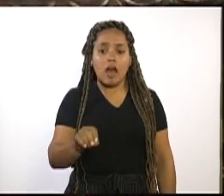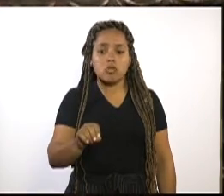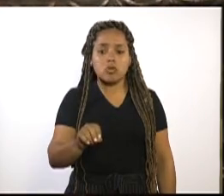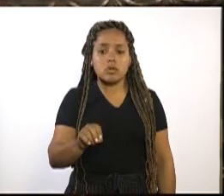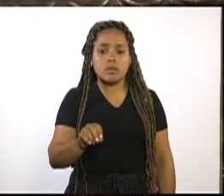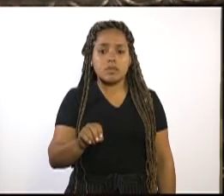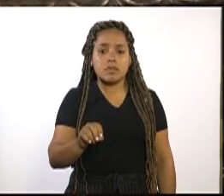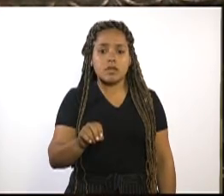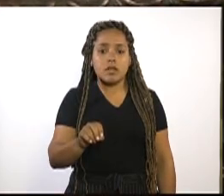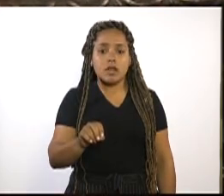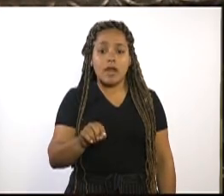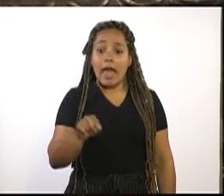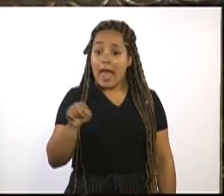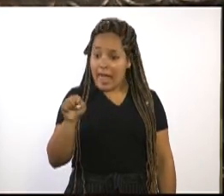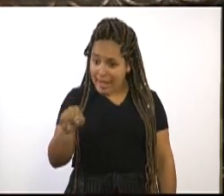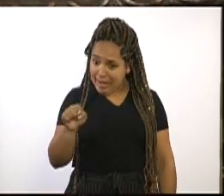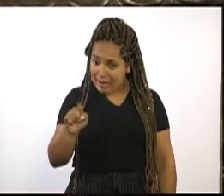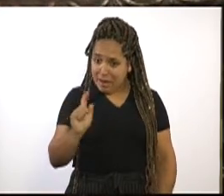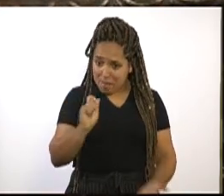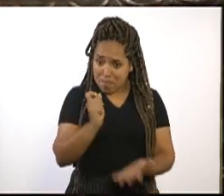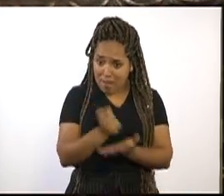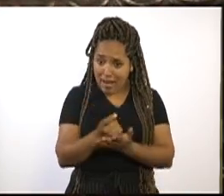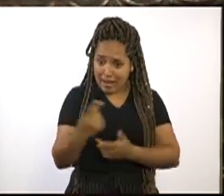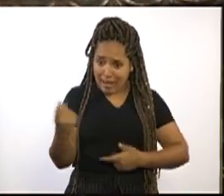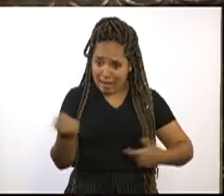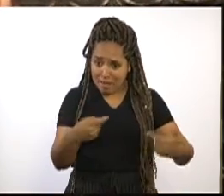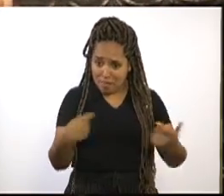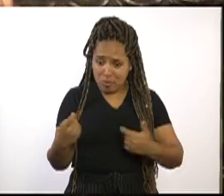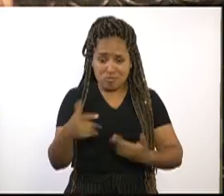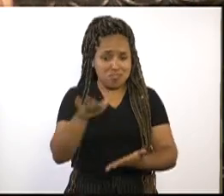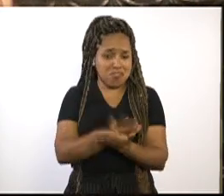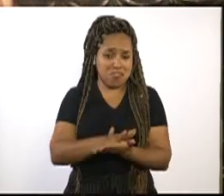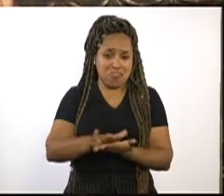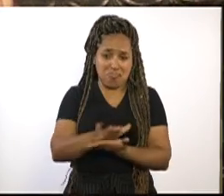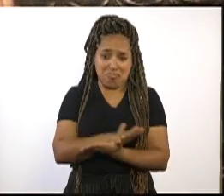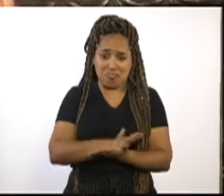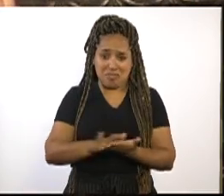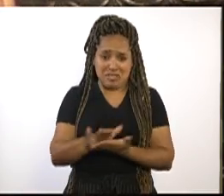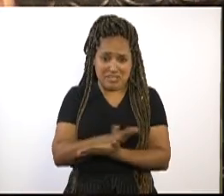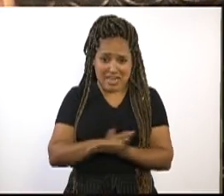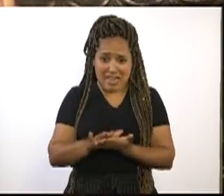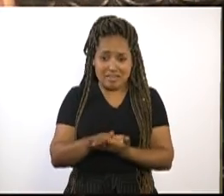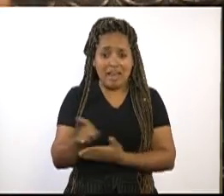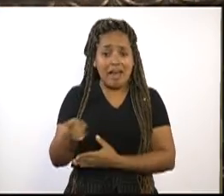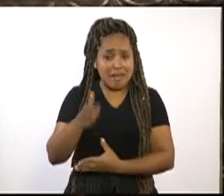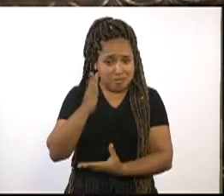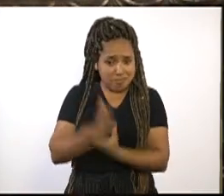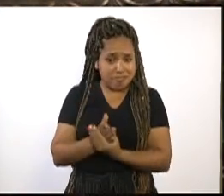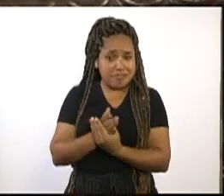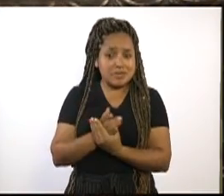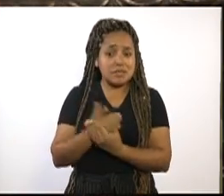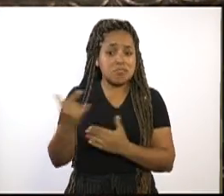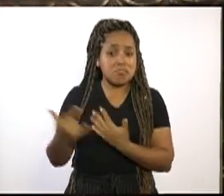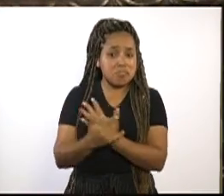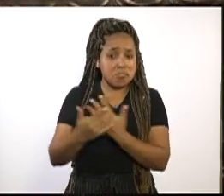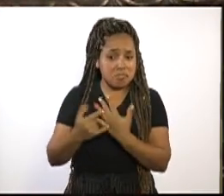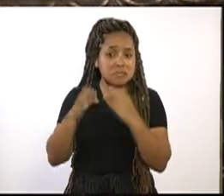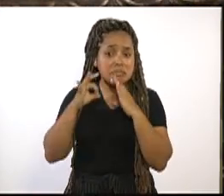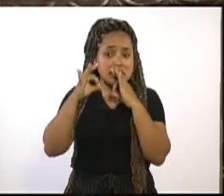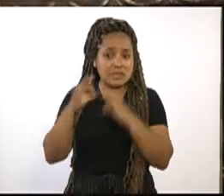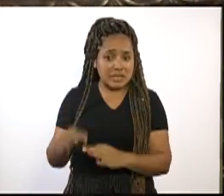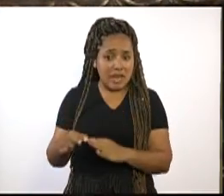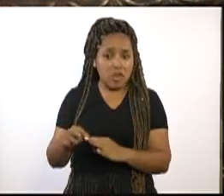um sonegador e um criminoso contumaz, que não entra no